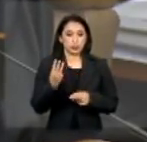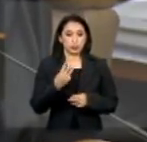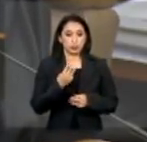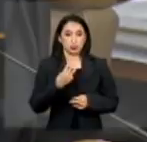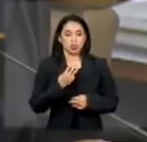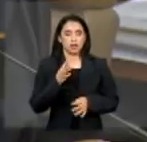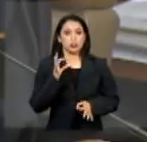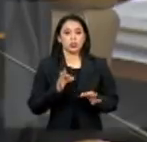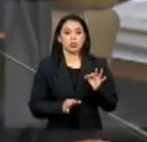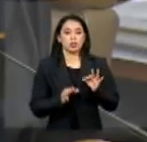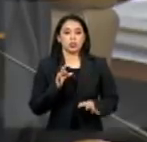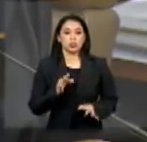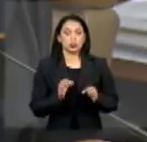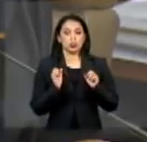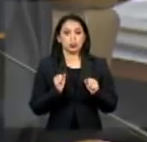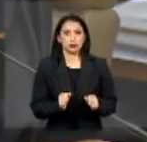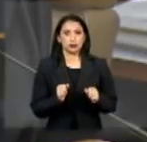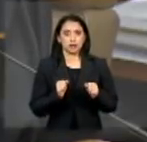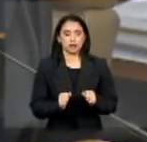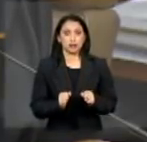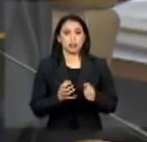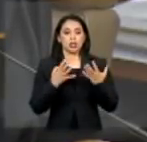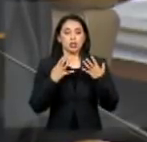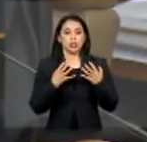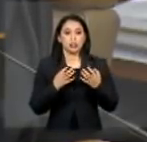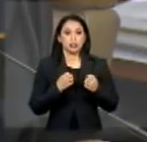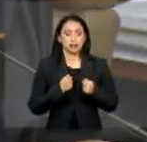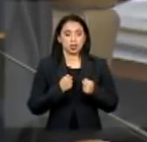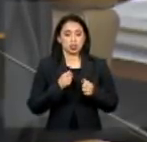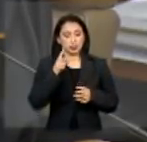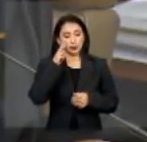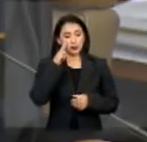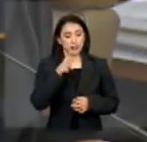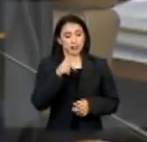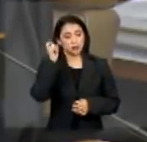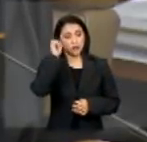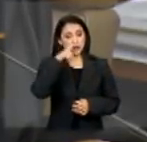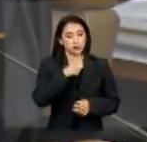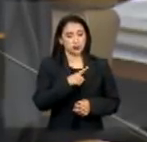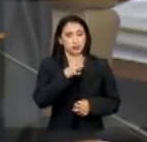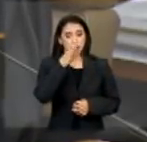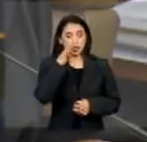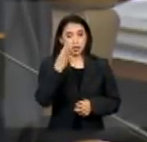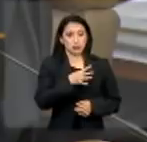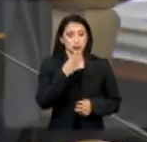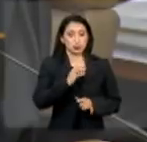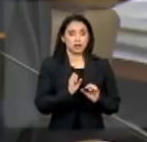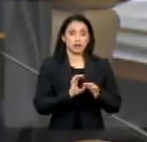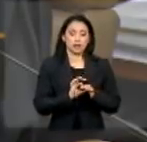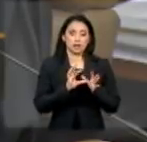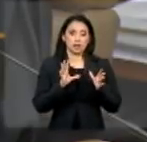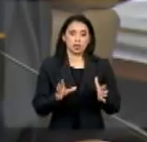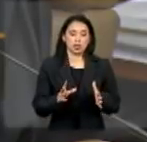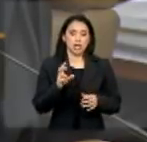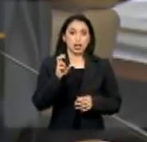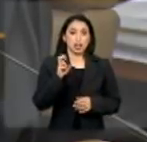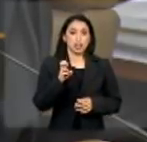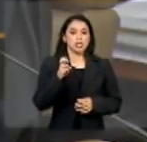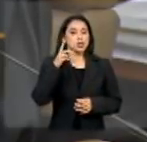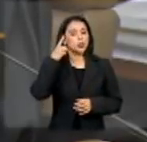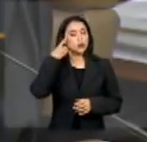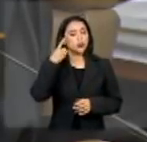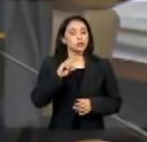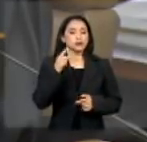poderá considerada a complexidade do caso o número de acusados conceder as partes o prazo de cinco dias